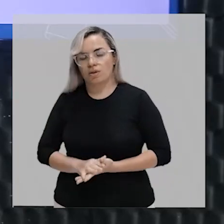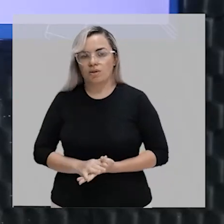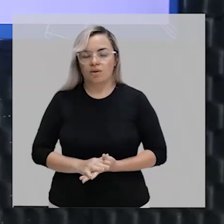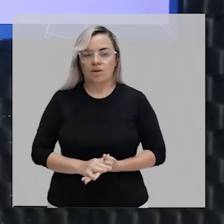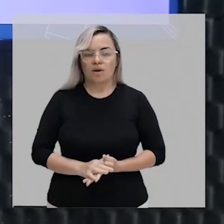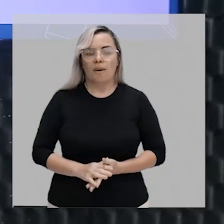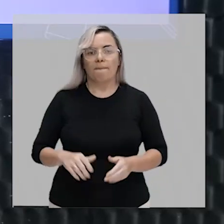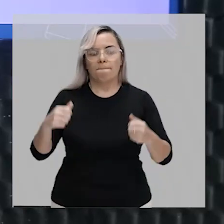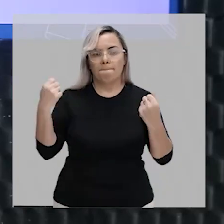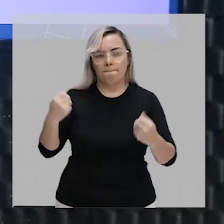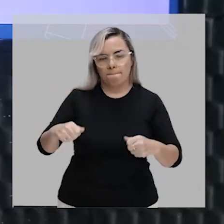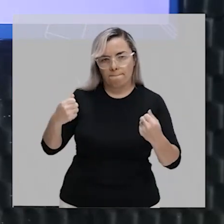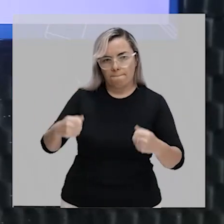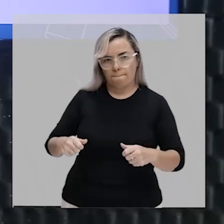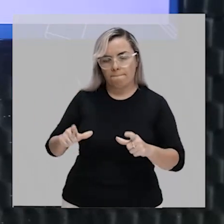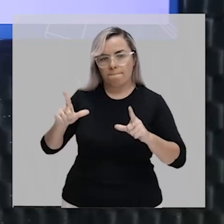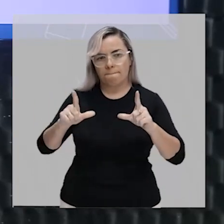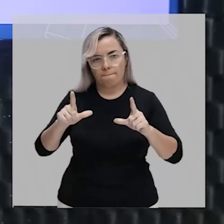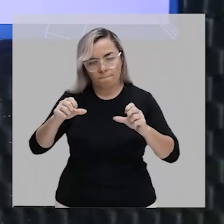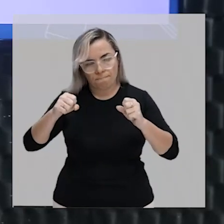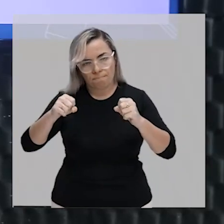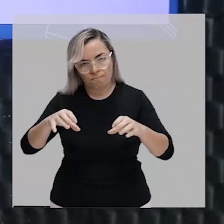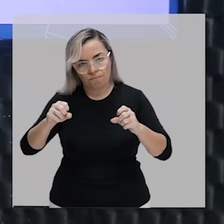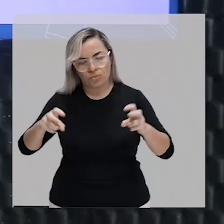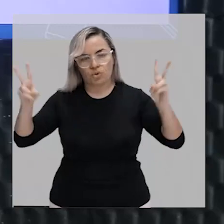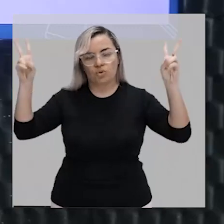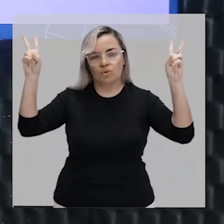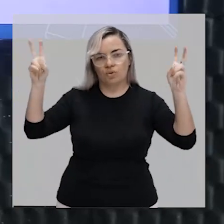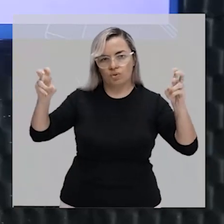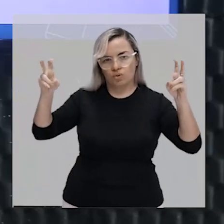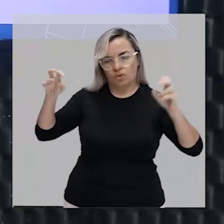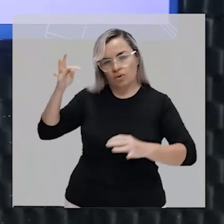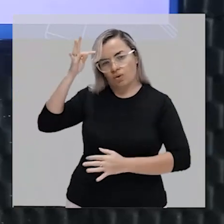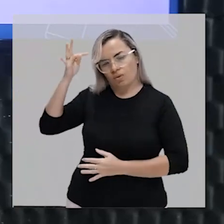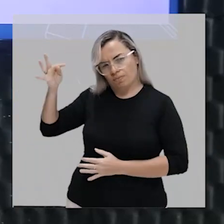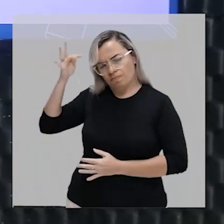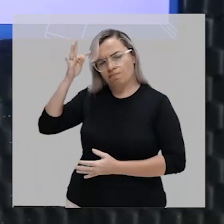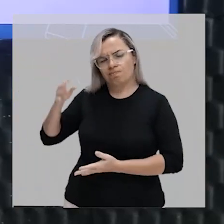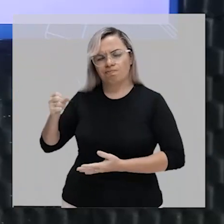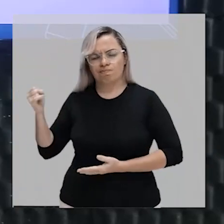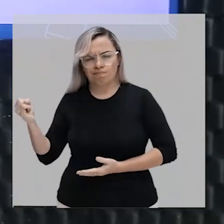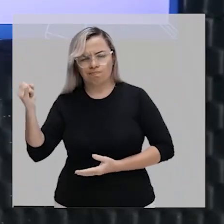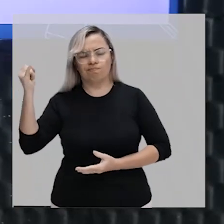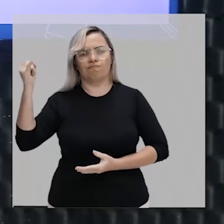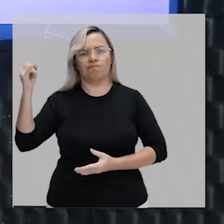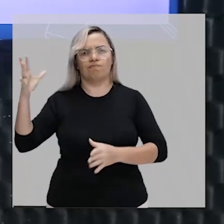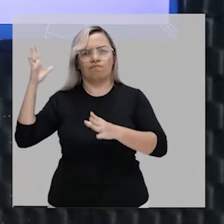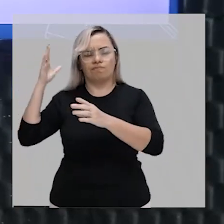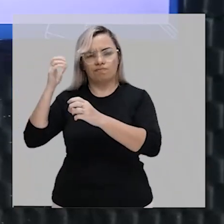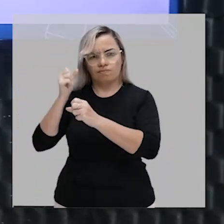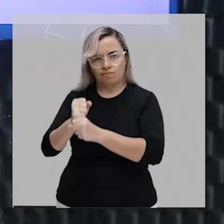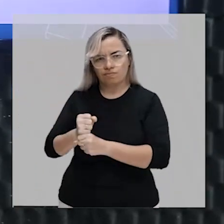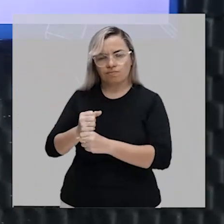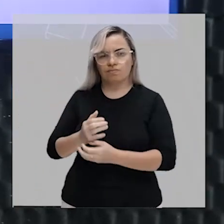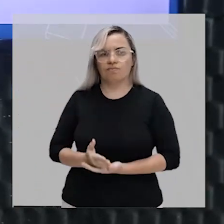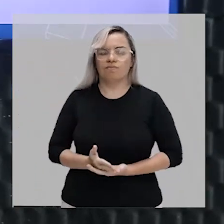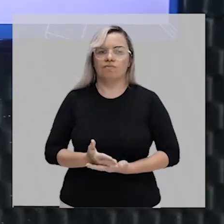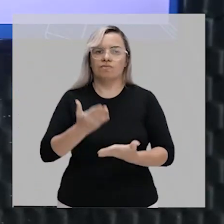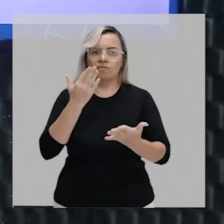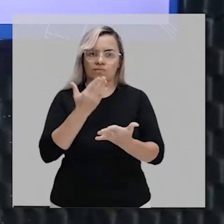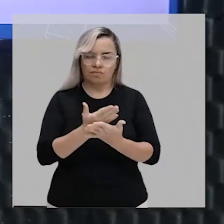aula teórica sobre esse tema. É importante você dar uma olhada na nossa aula sobre